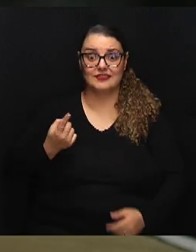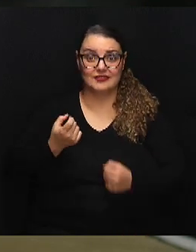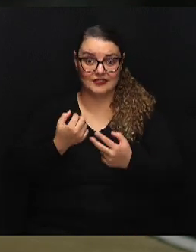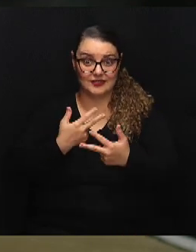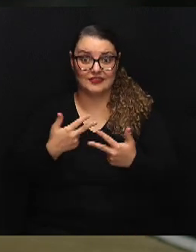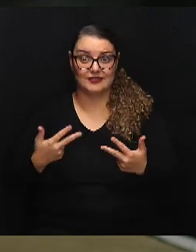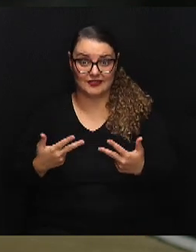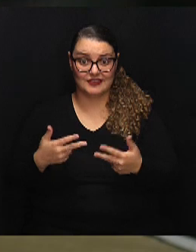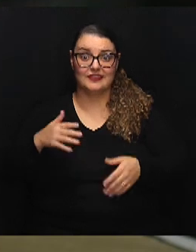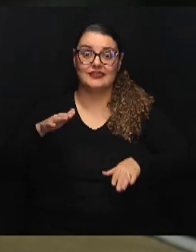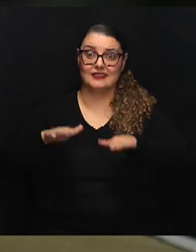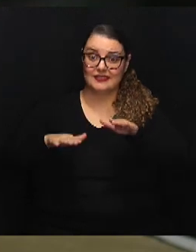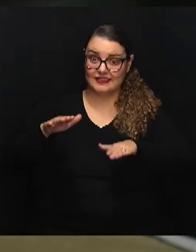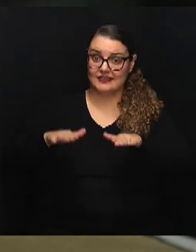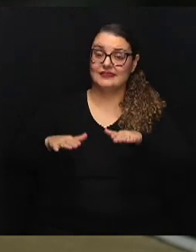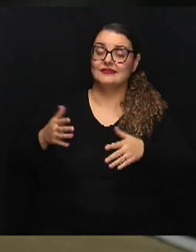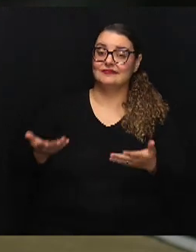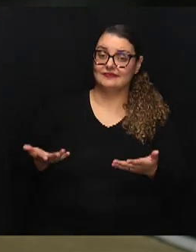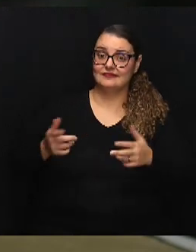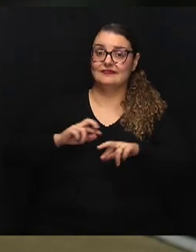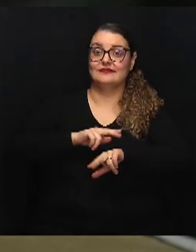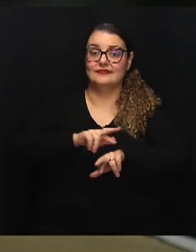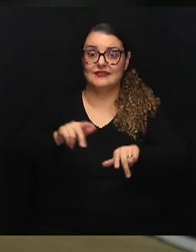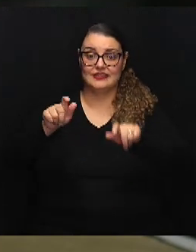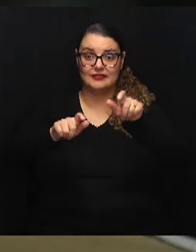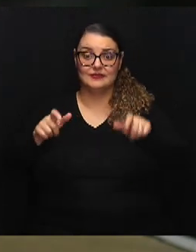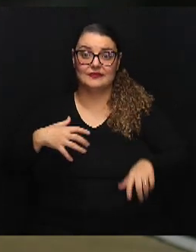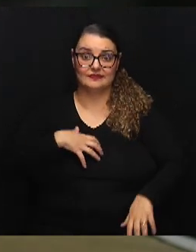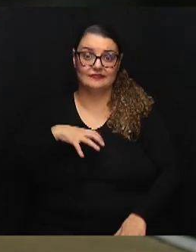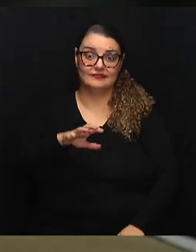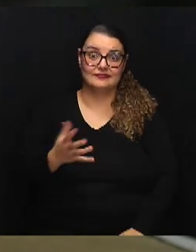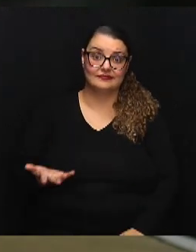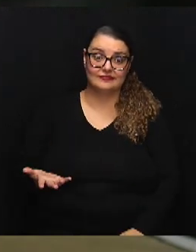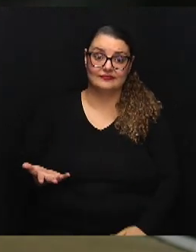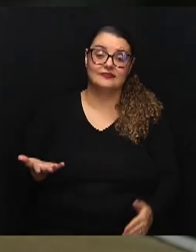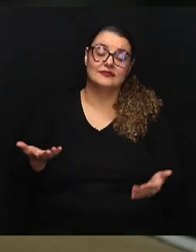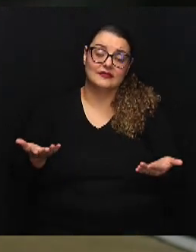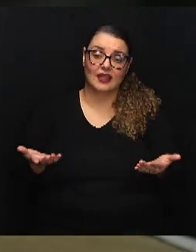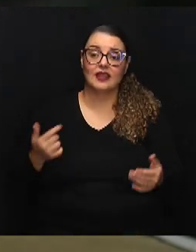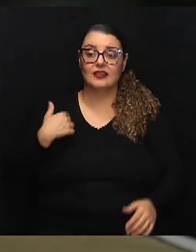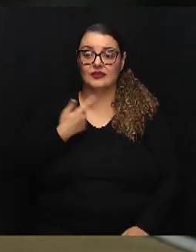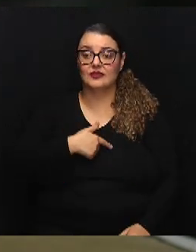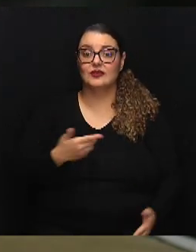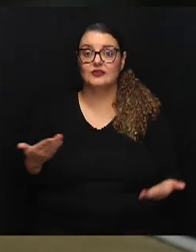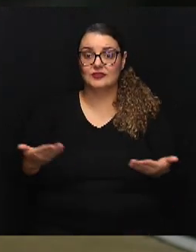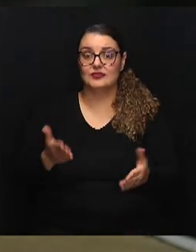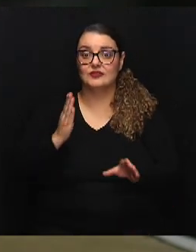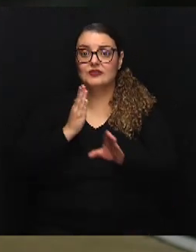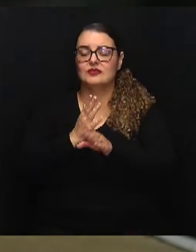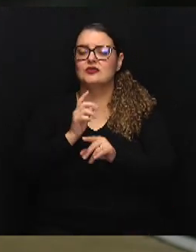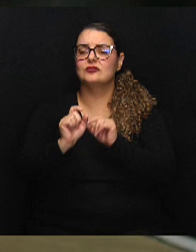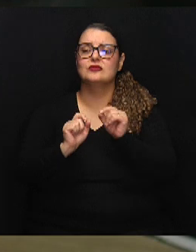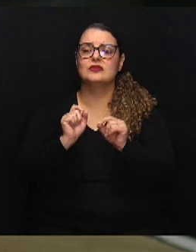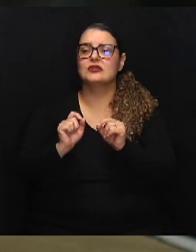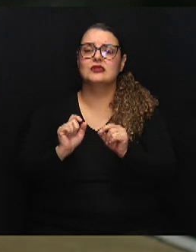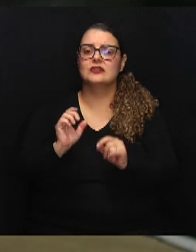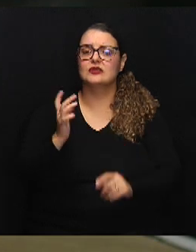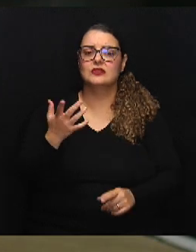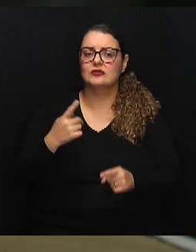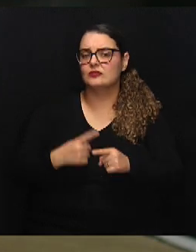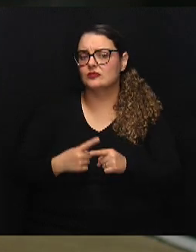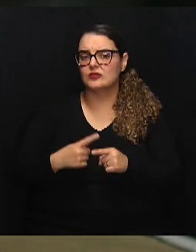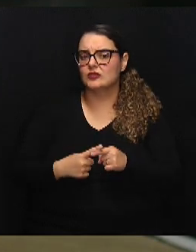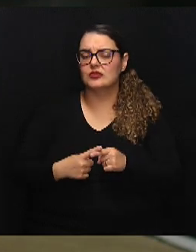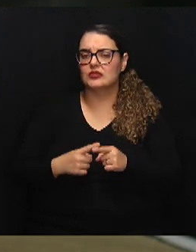Às vezes, muita gente fica nessa situação, né? E aí, hoje a gente vai descobrir o que acontece e por que